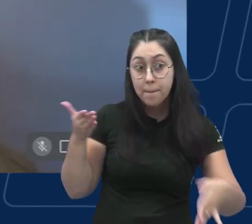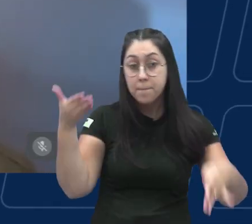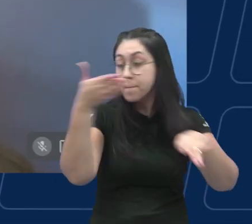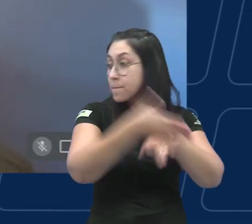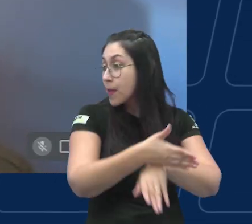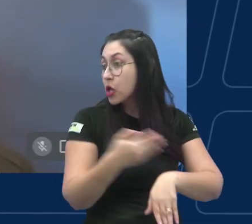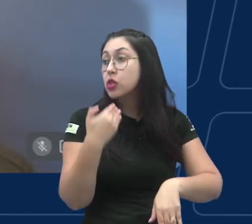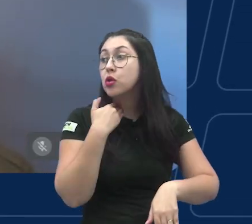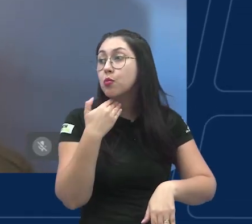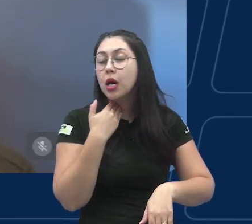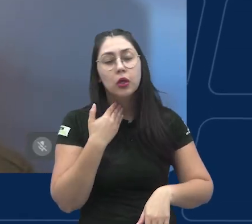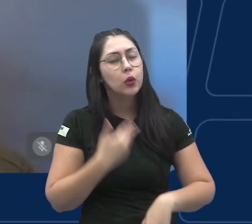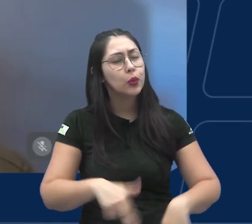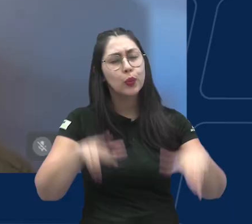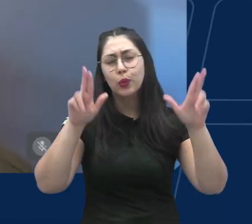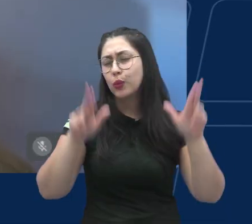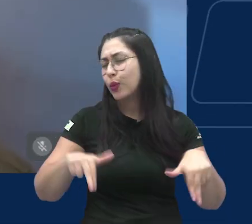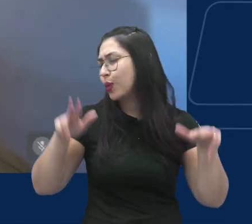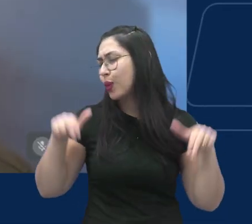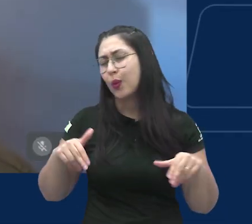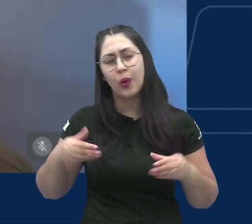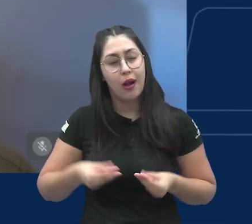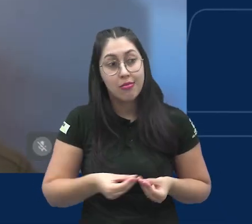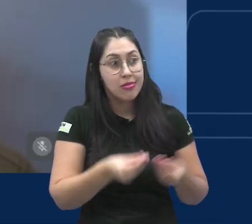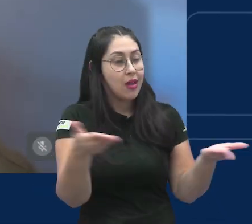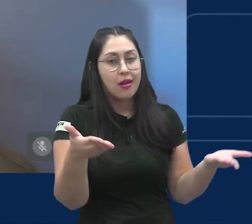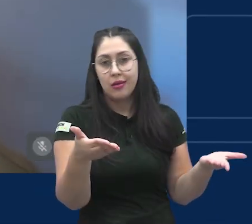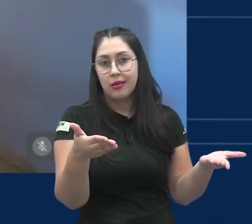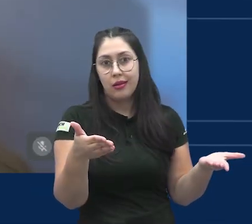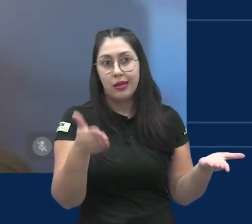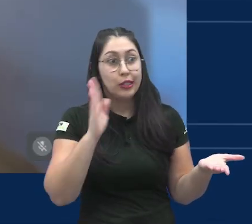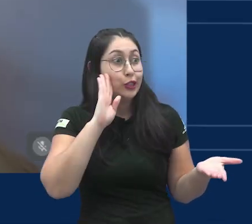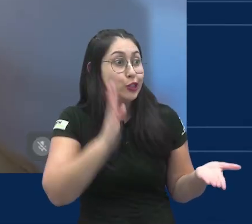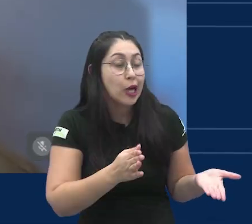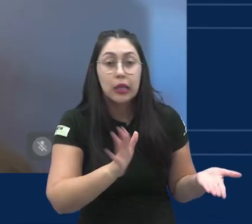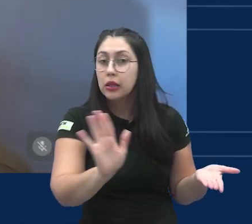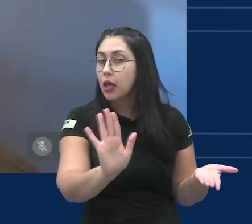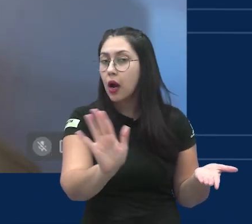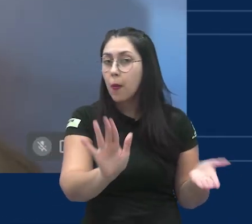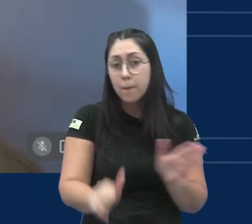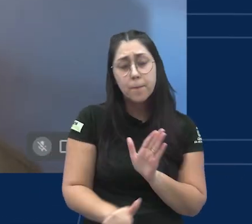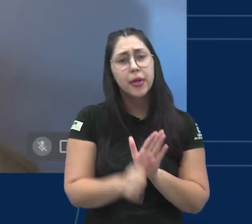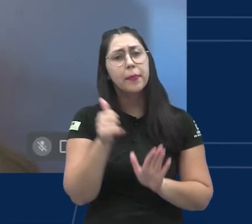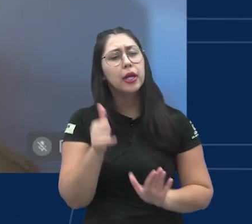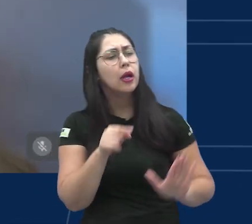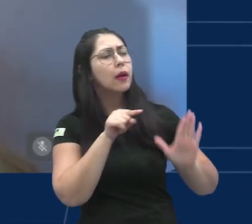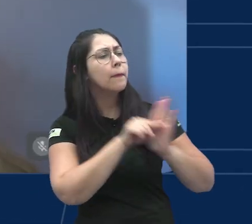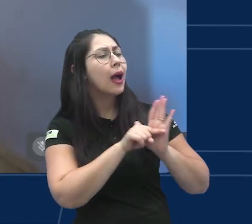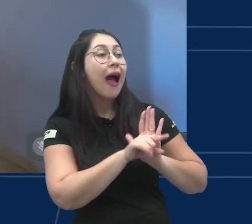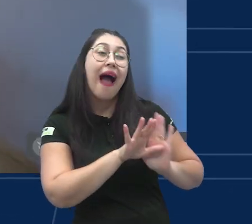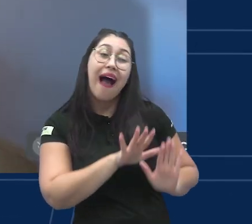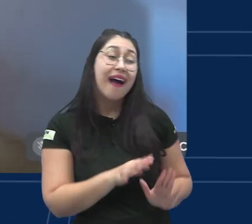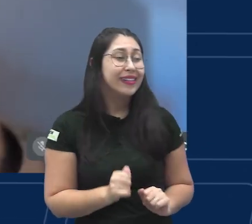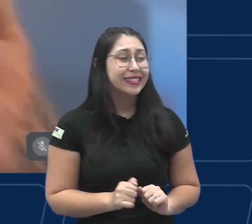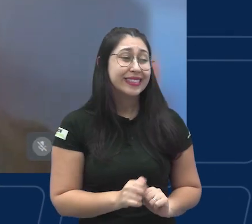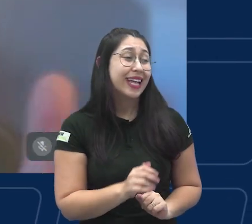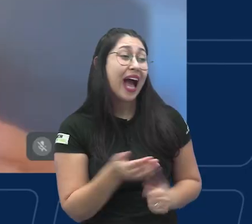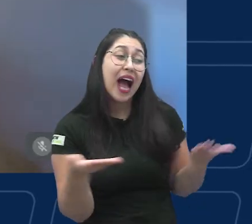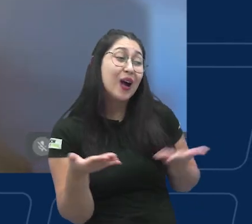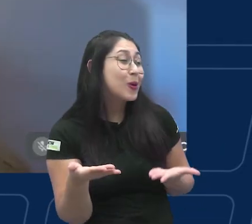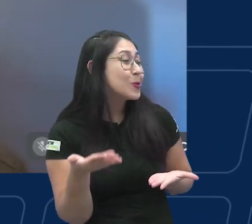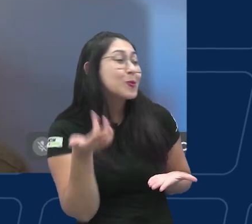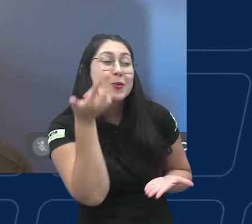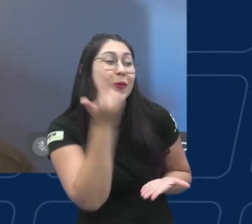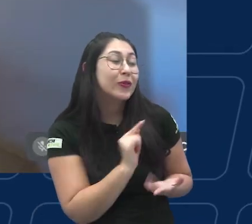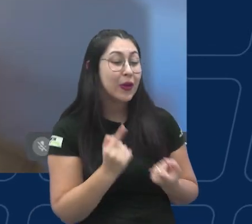telefone, eu acho que o grande ponto aqui é nunca passe de primeira esses dados, nunca. Sempre peça tempo, sempre fale, olha, eu não estou com o